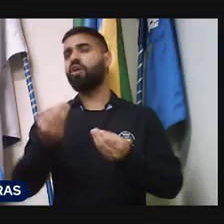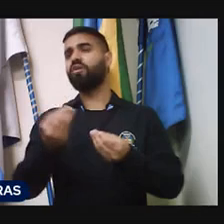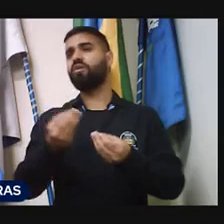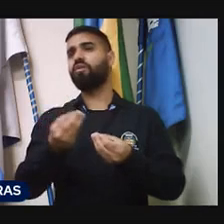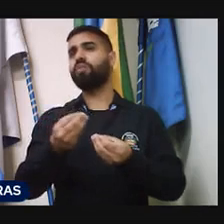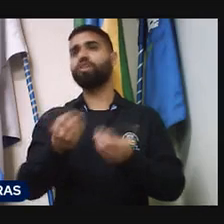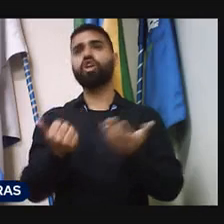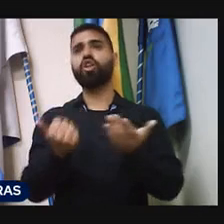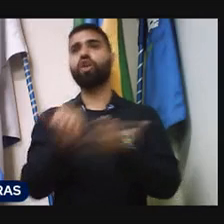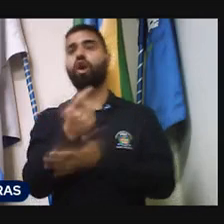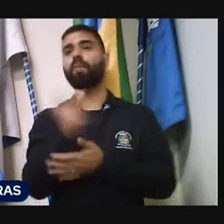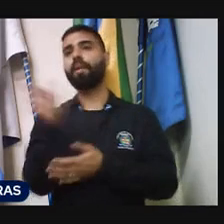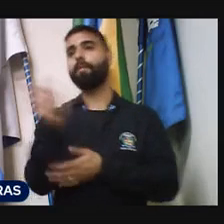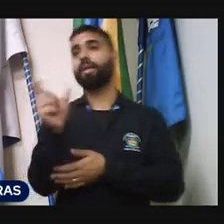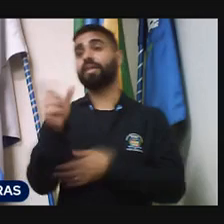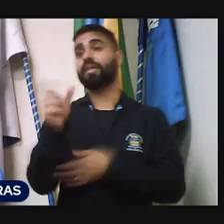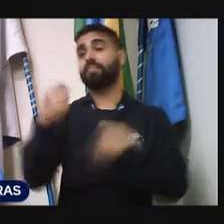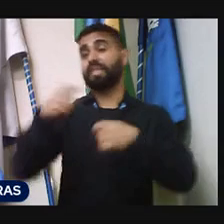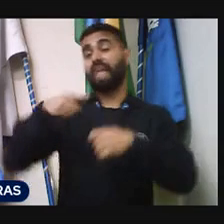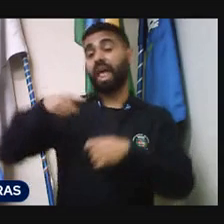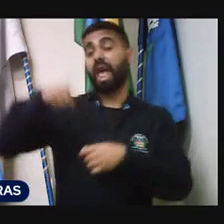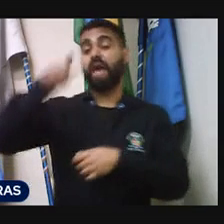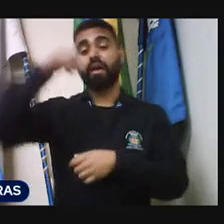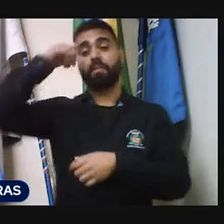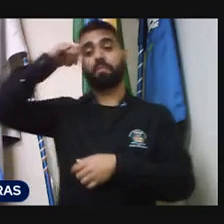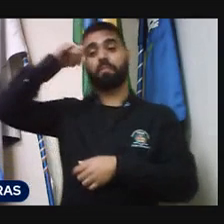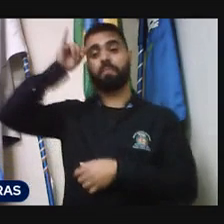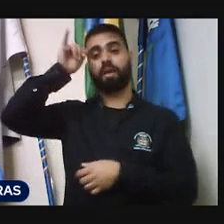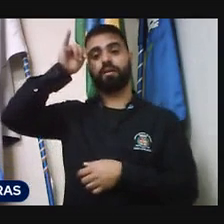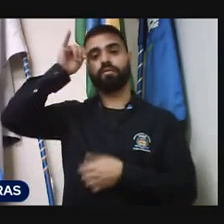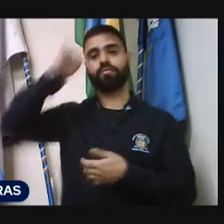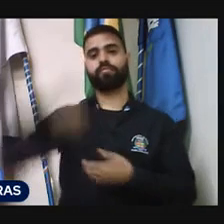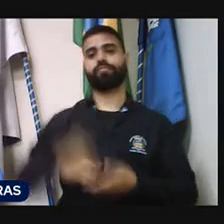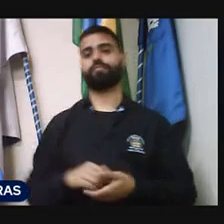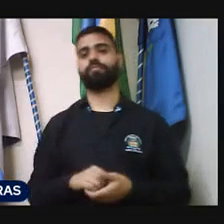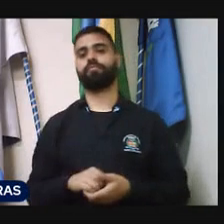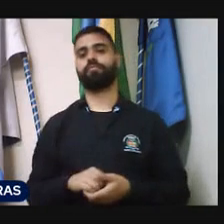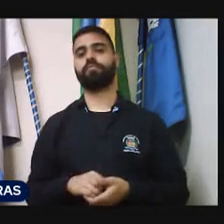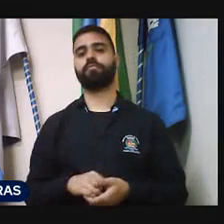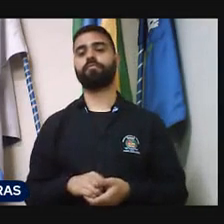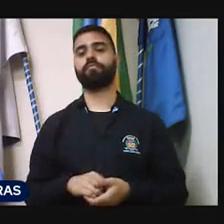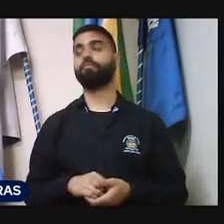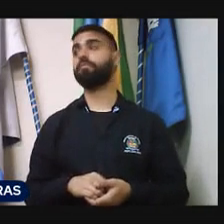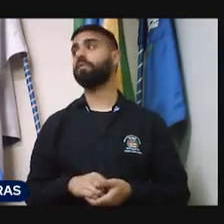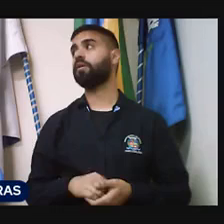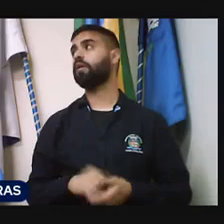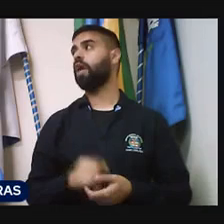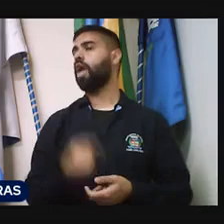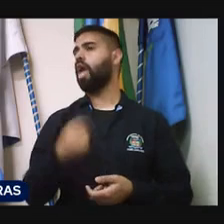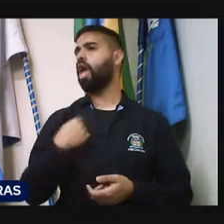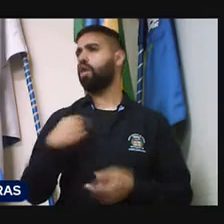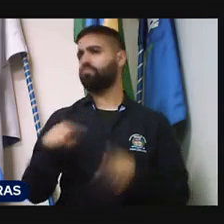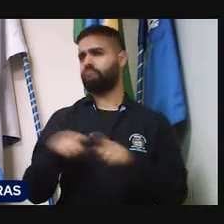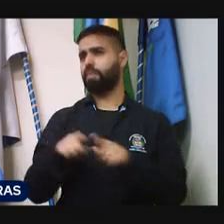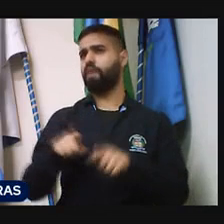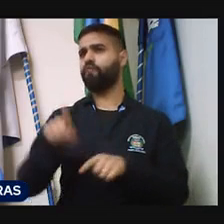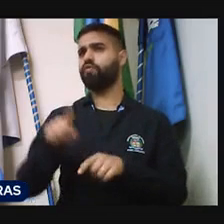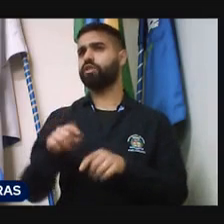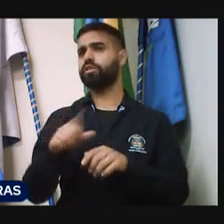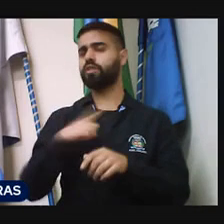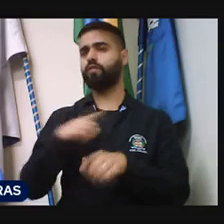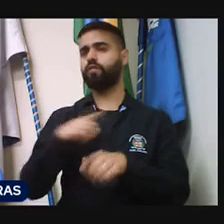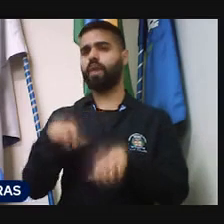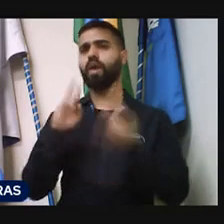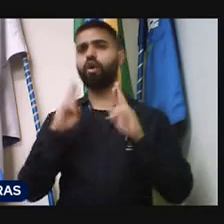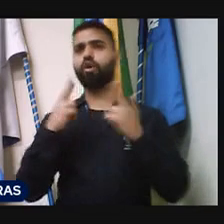comprar uma passagem imagina ter que ir lá em Barra do Piraí agora fui tive presente com o prefeito agora a